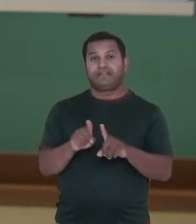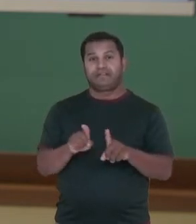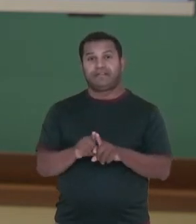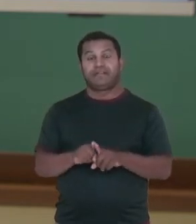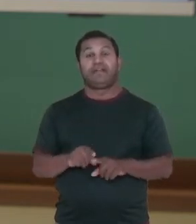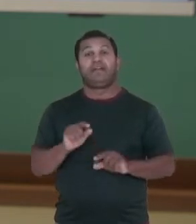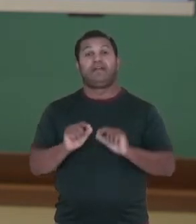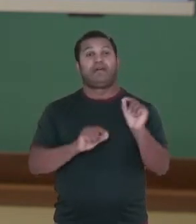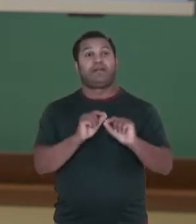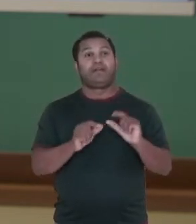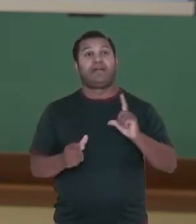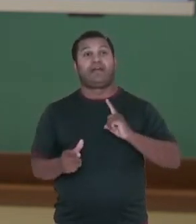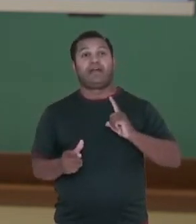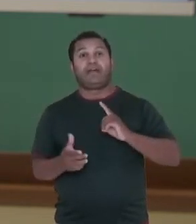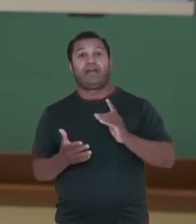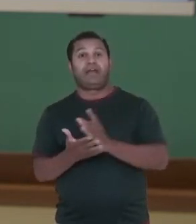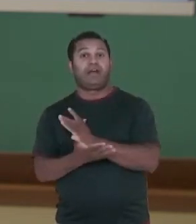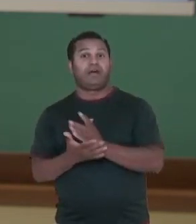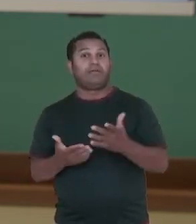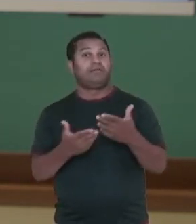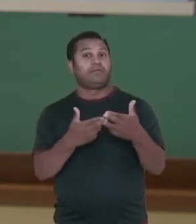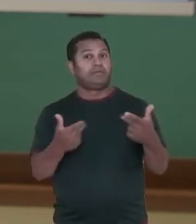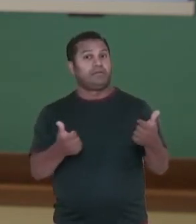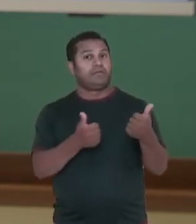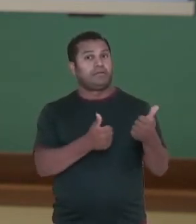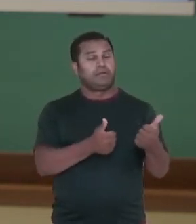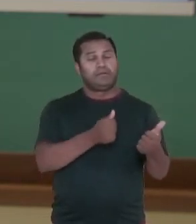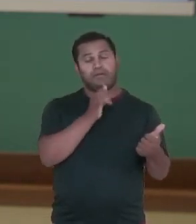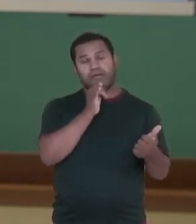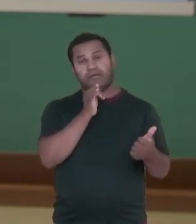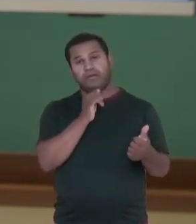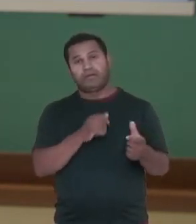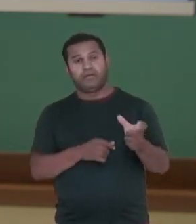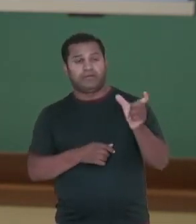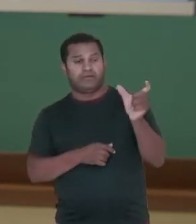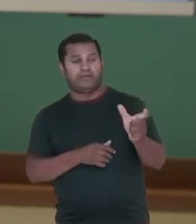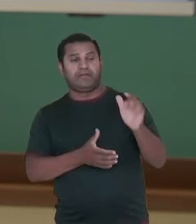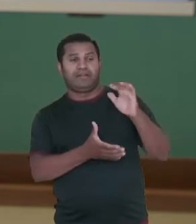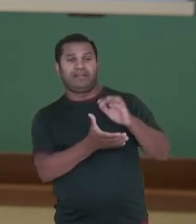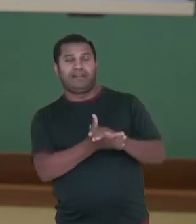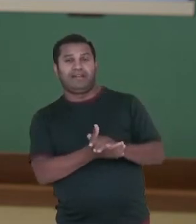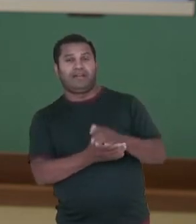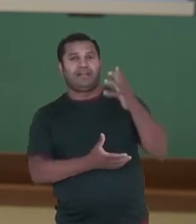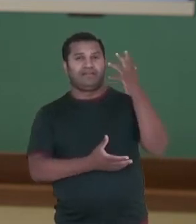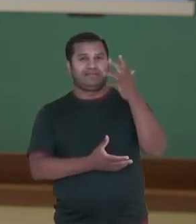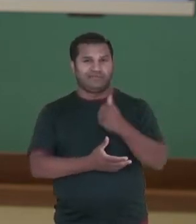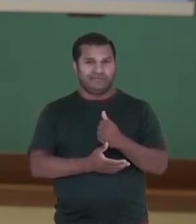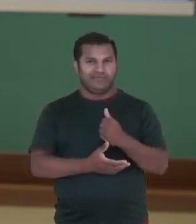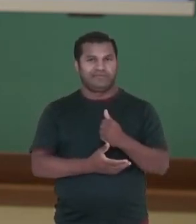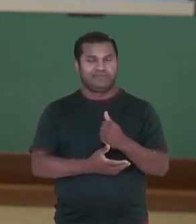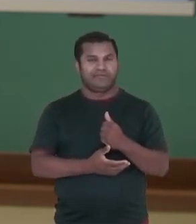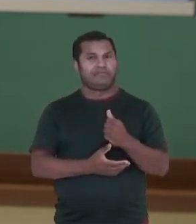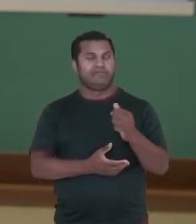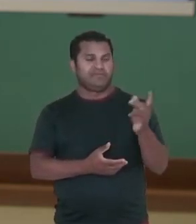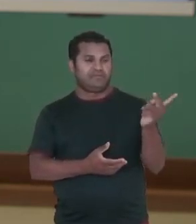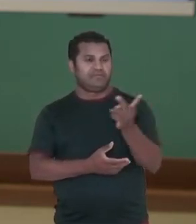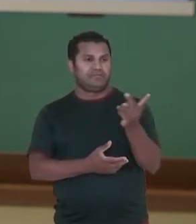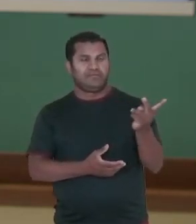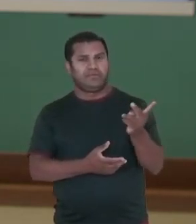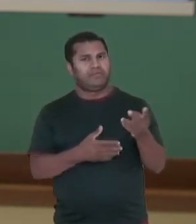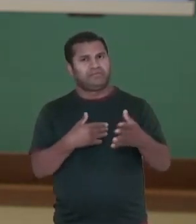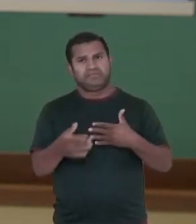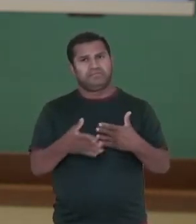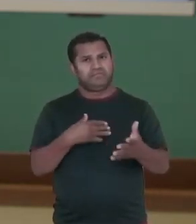exemplo, casamento arranjado, né? Casal que era bonito, então não importa se gostava ou não.